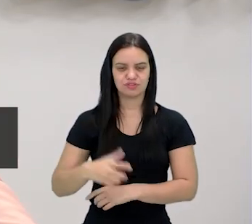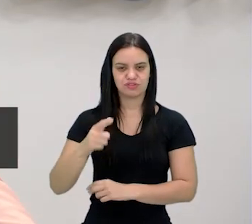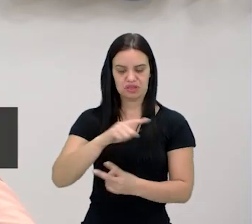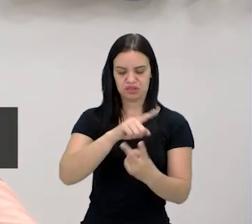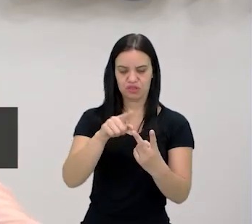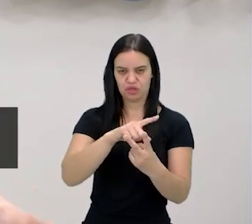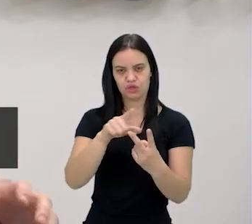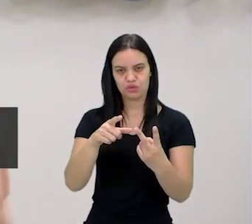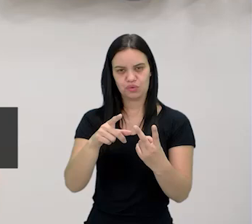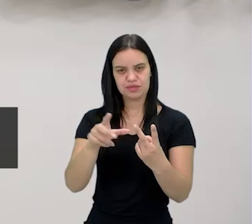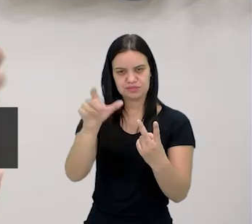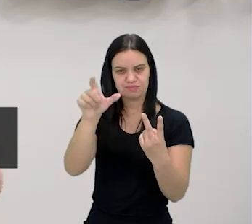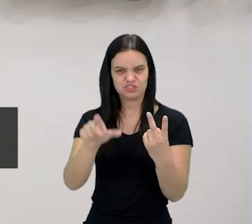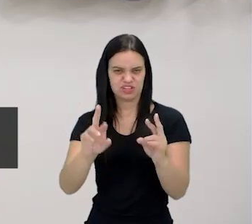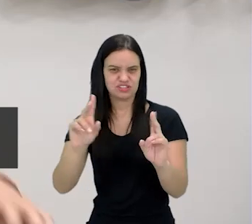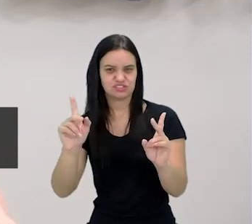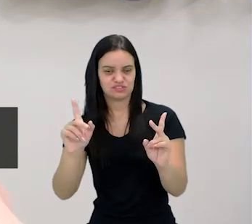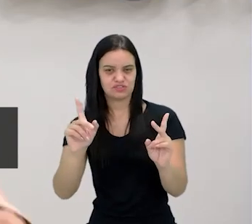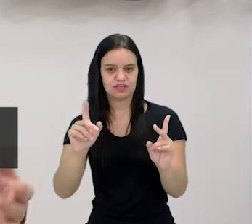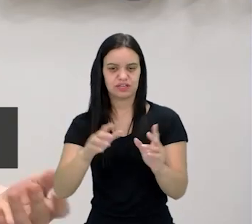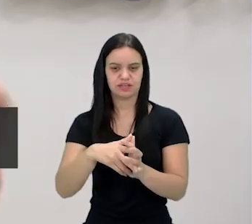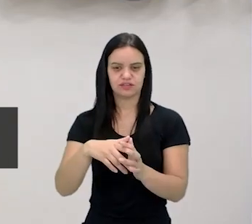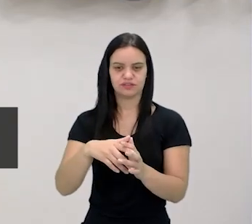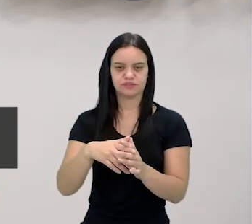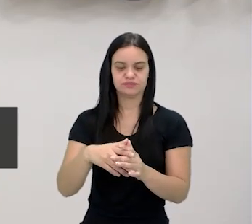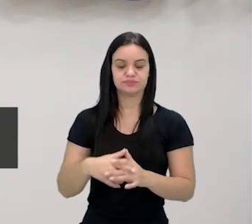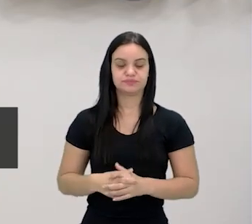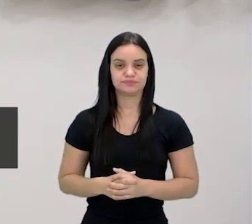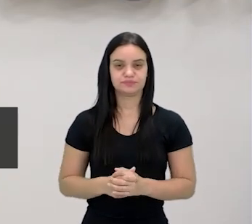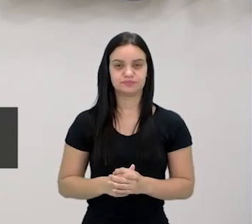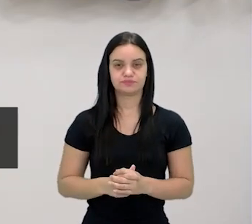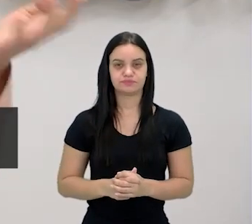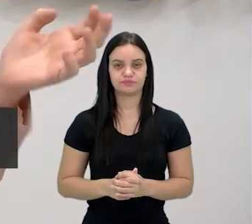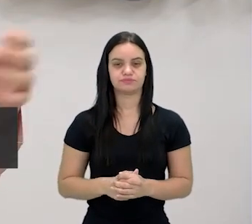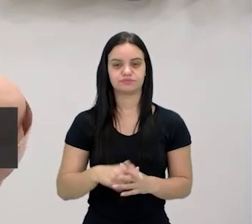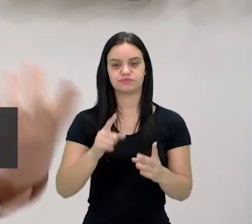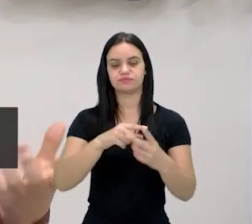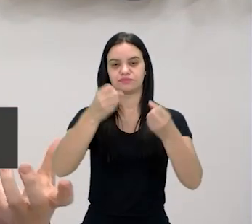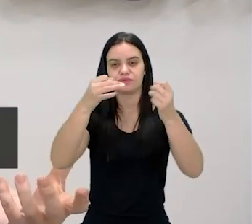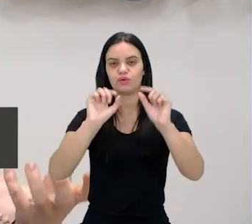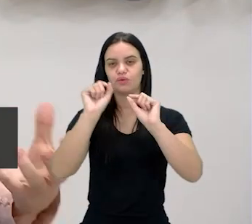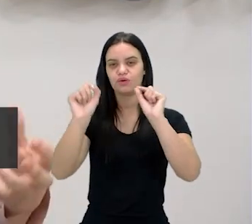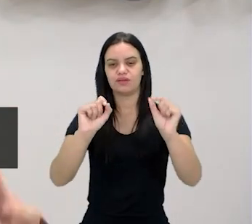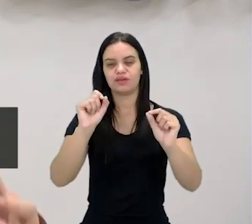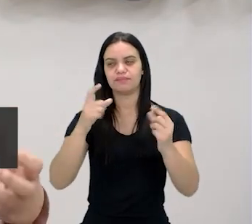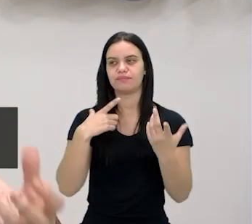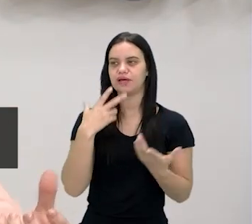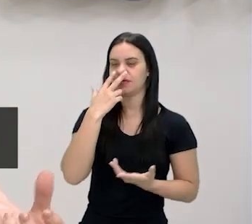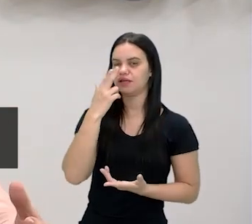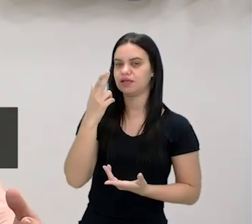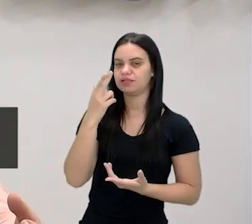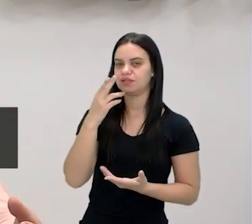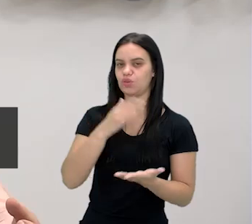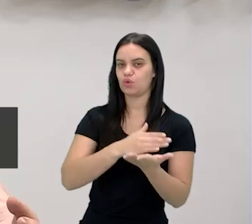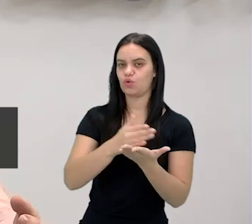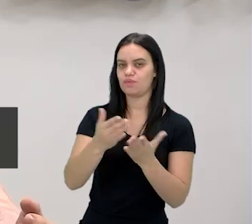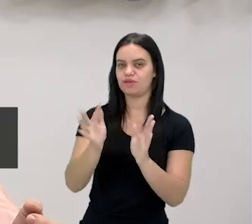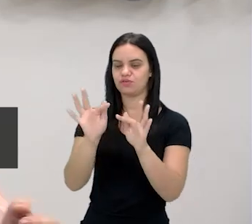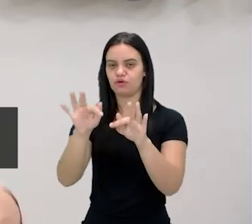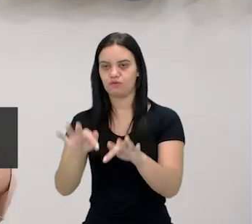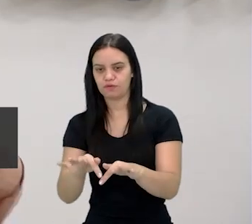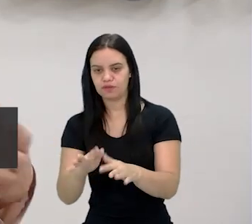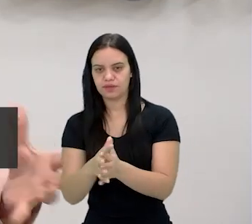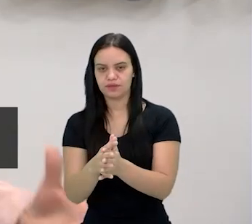personagem cilíndrico, né? Do personagem assim, ou esférico. A Aurélia me parece muito linear do começo ao fim, porque ainda que